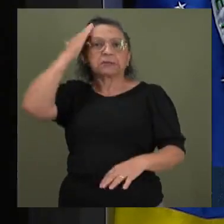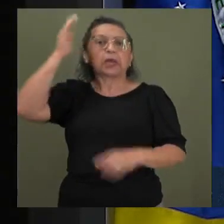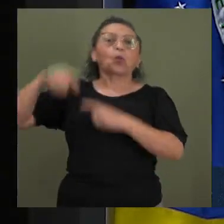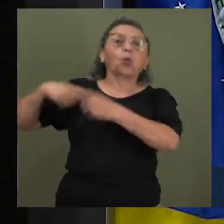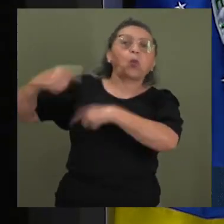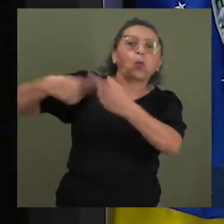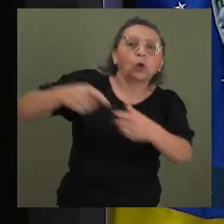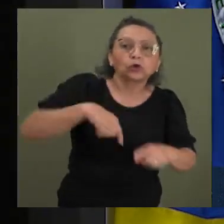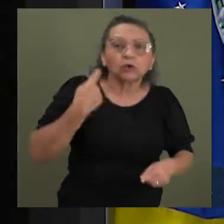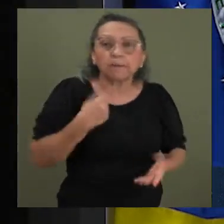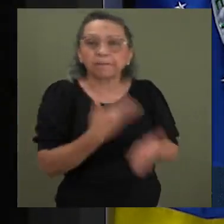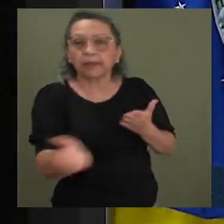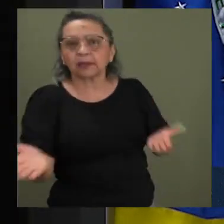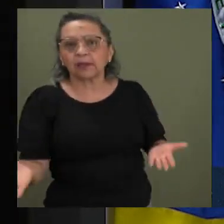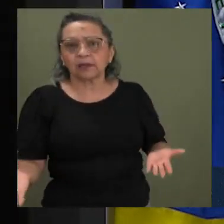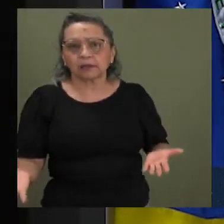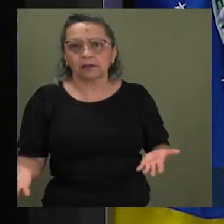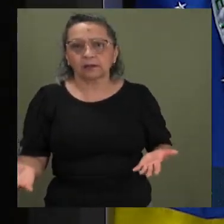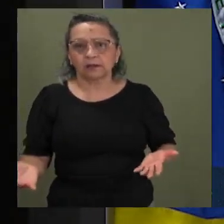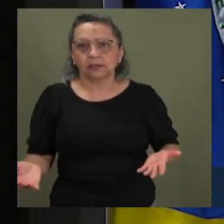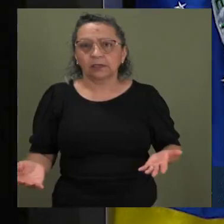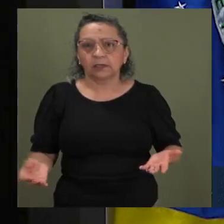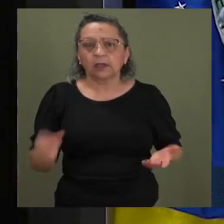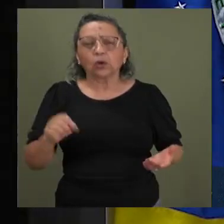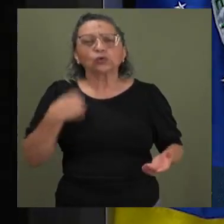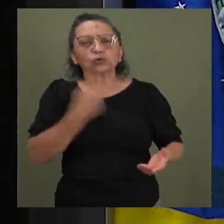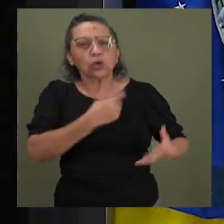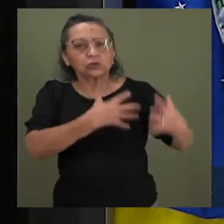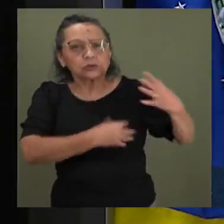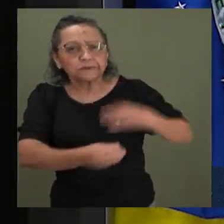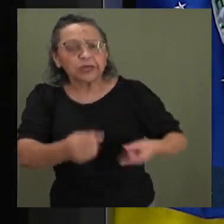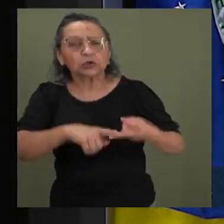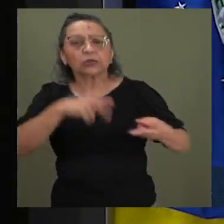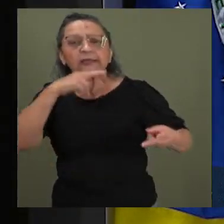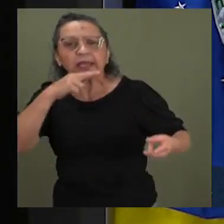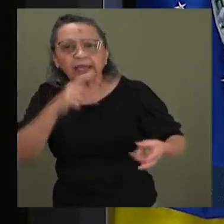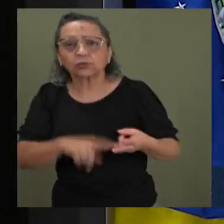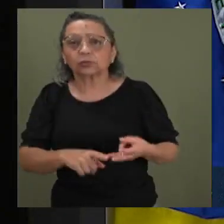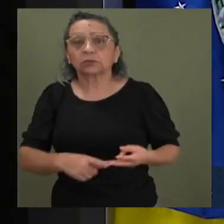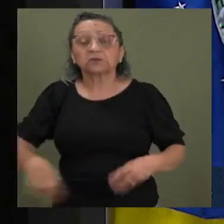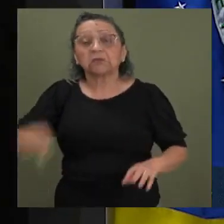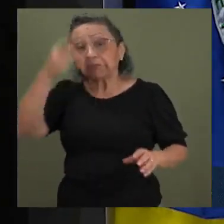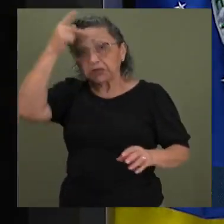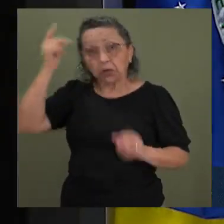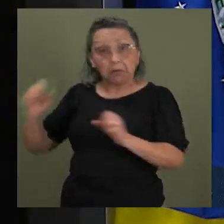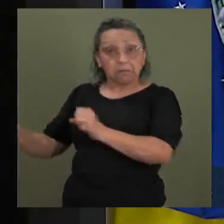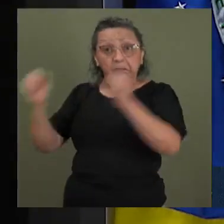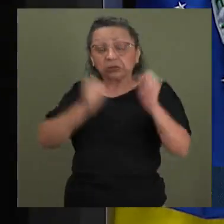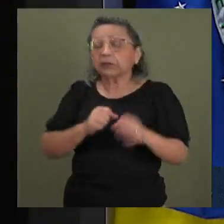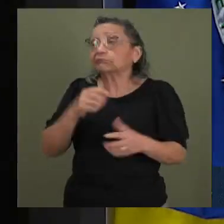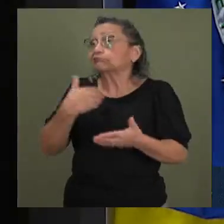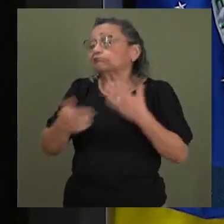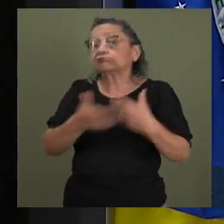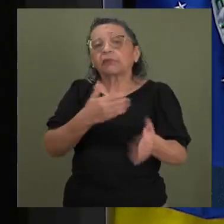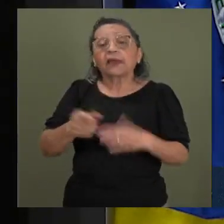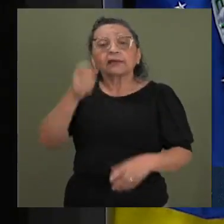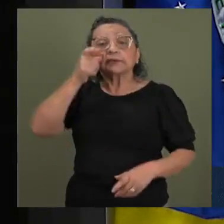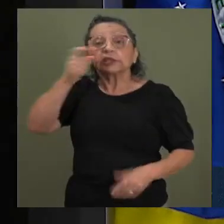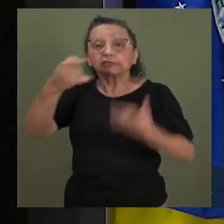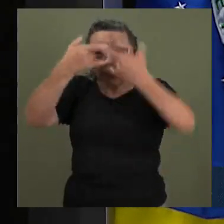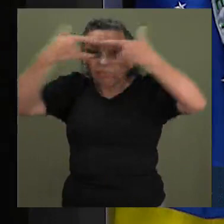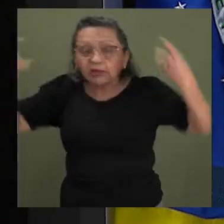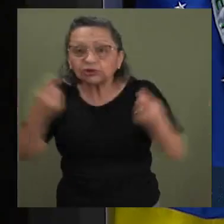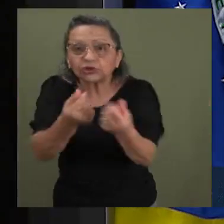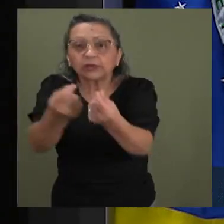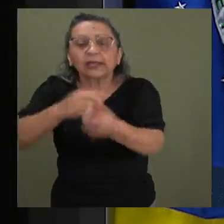vamos perder dos nossos filhos, dos nossos netos. Quer dinheiro, quer transformar o Brasil no maior